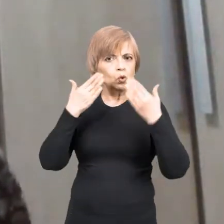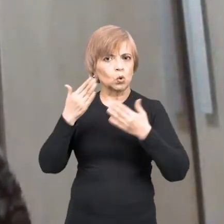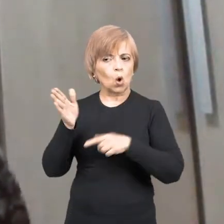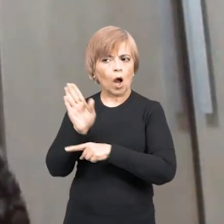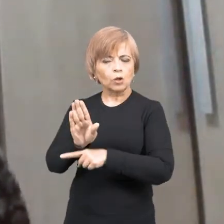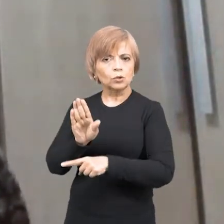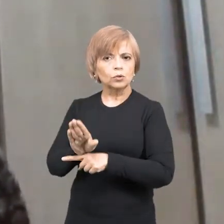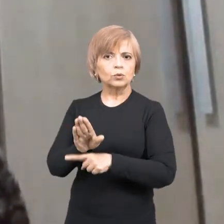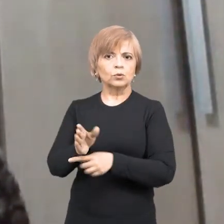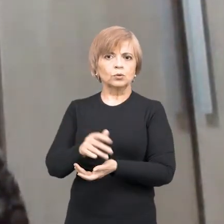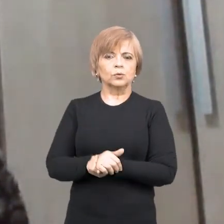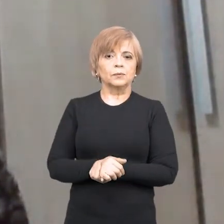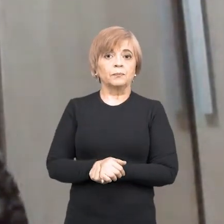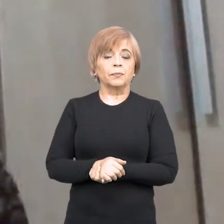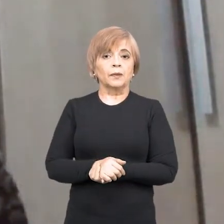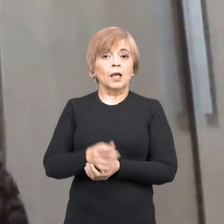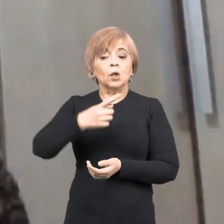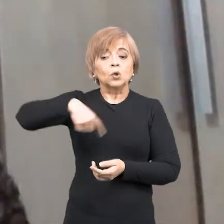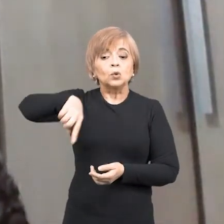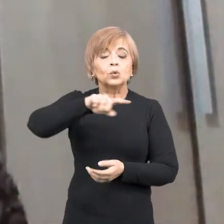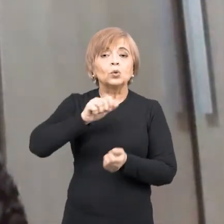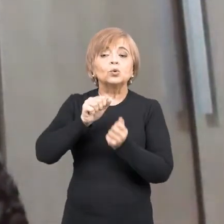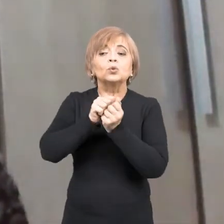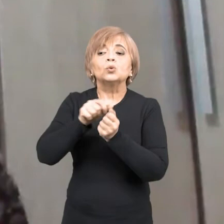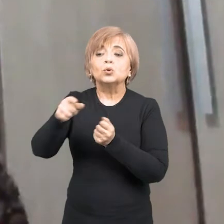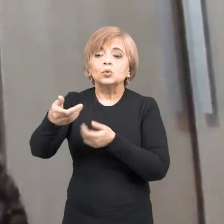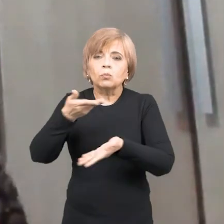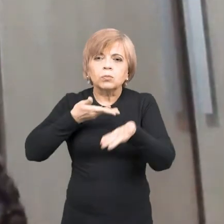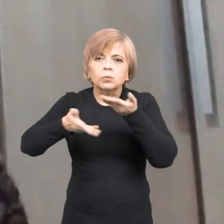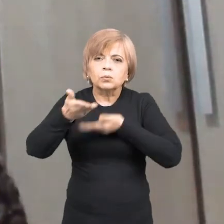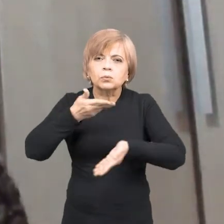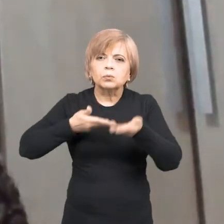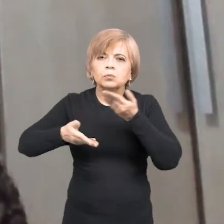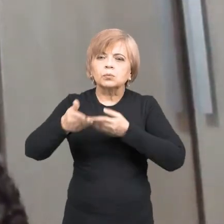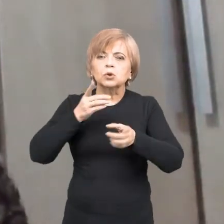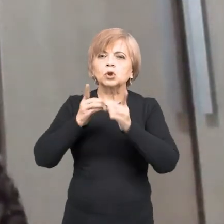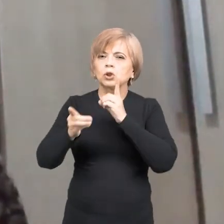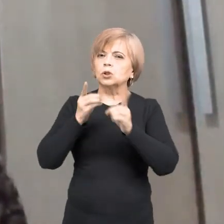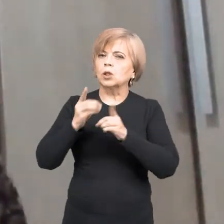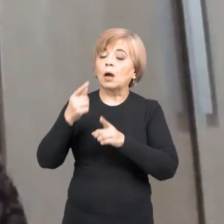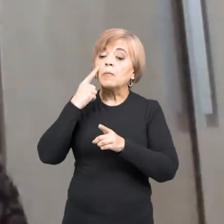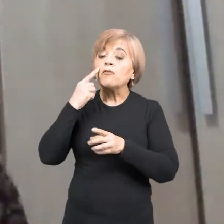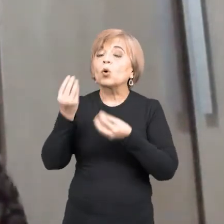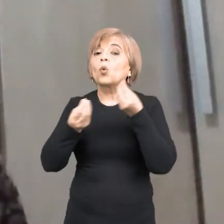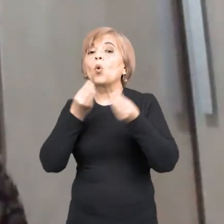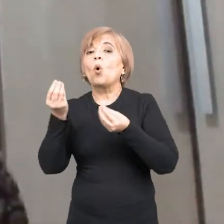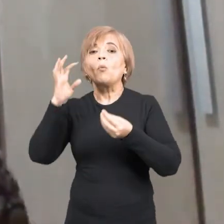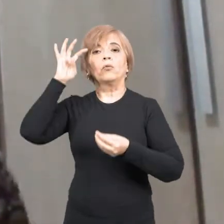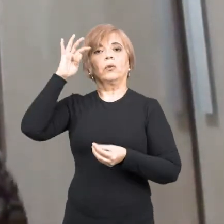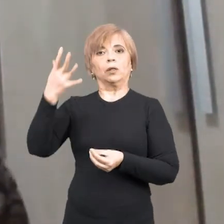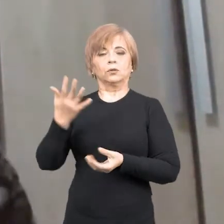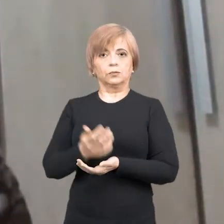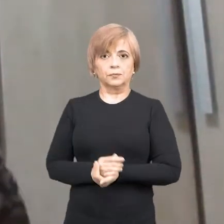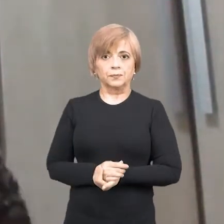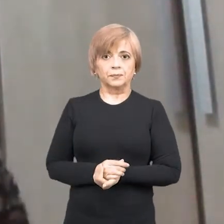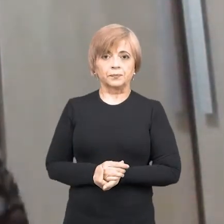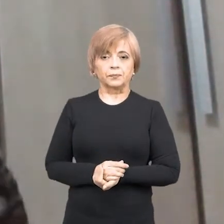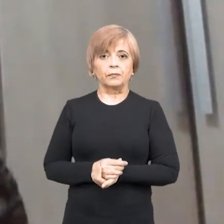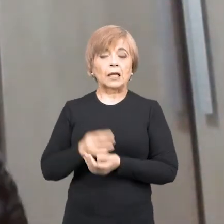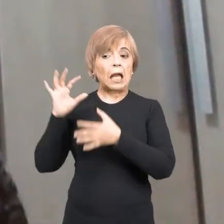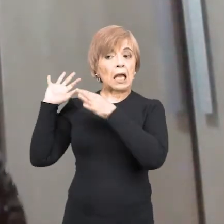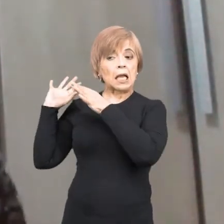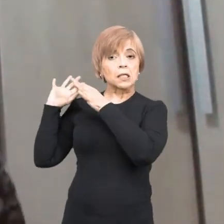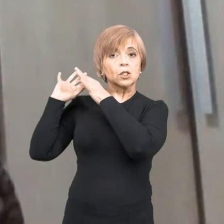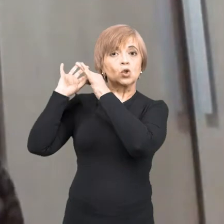buscam, juntamente com aquela mulher, a melhor saída para a situação de violência que ela se encontra. Né? Dentro